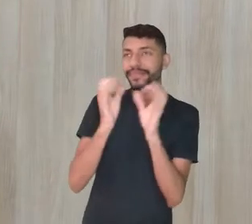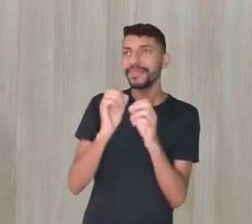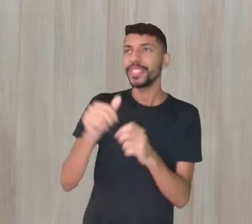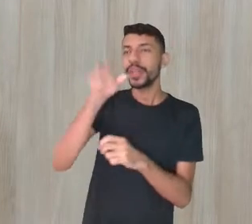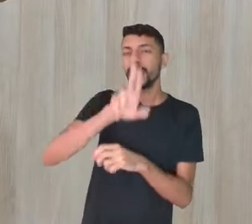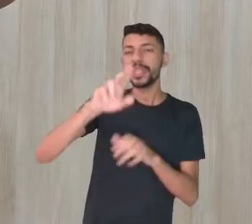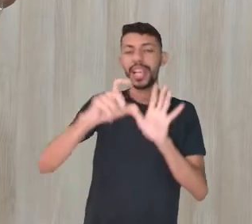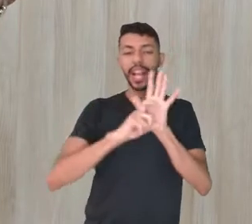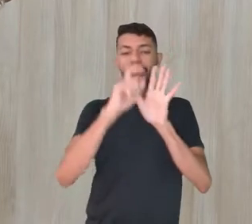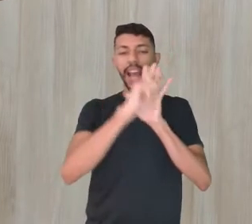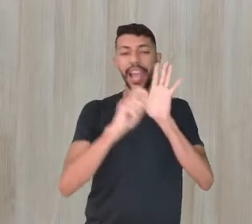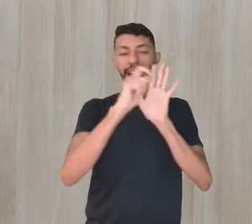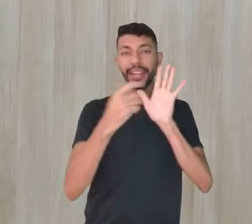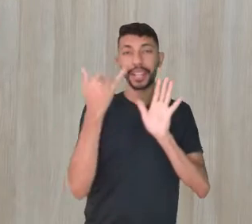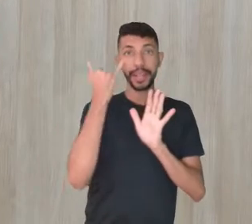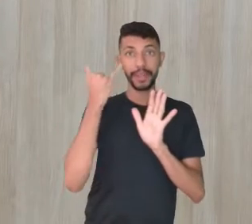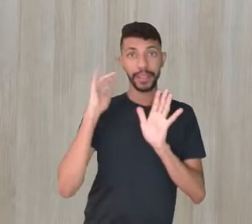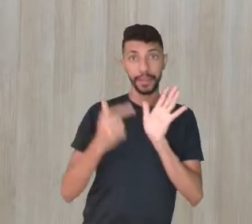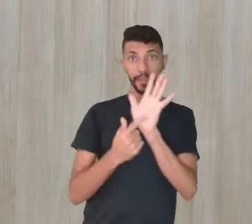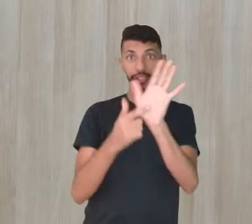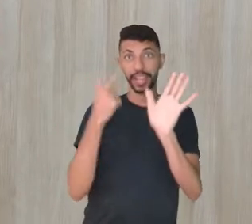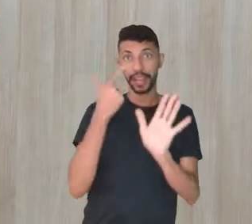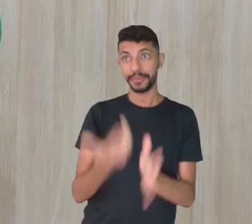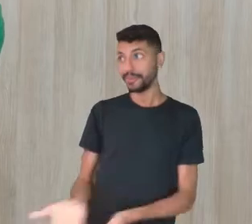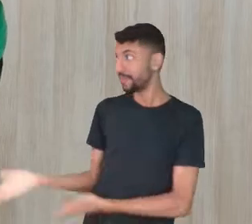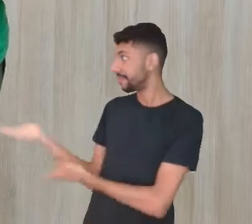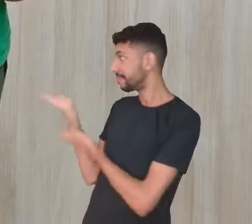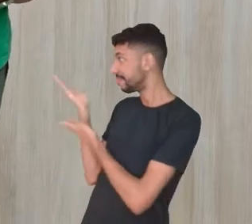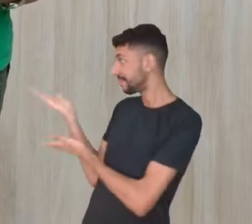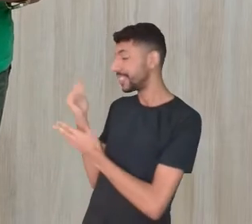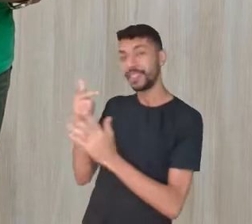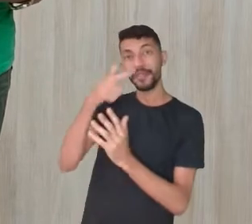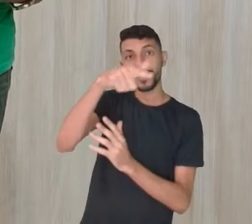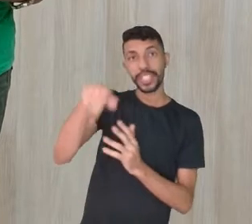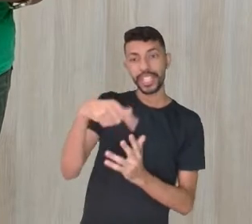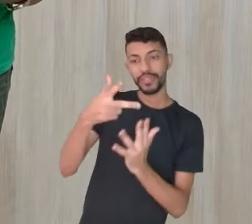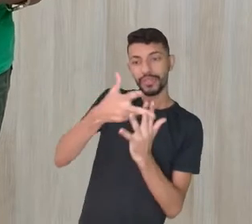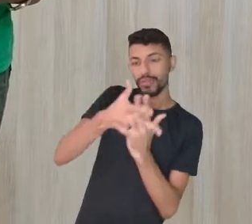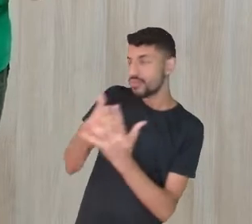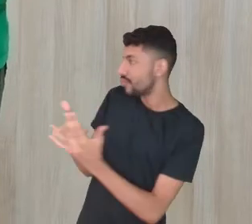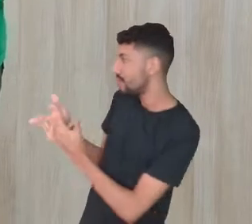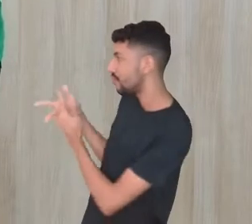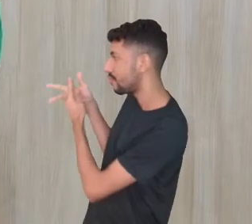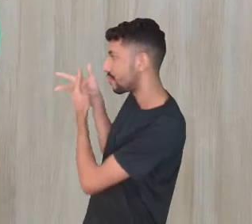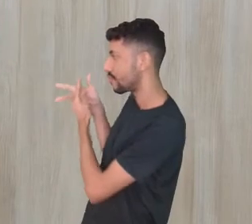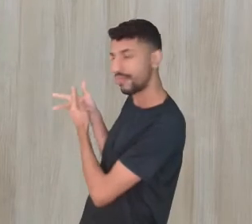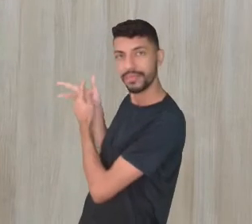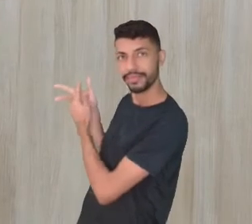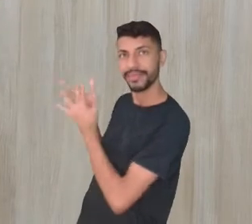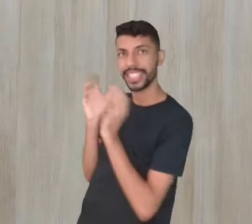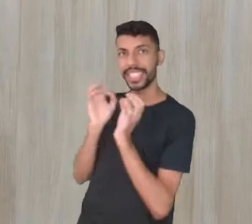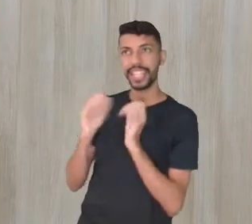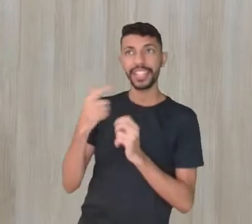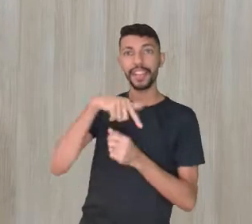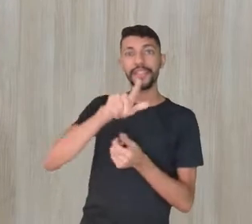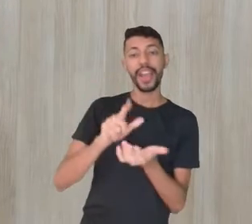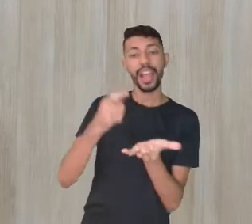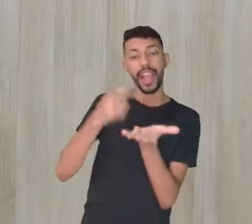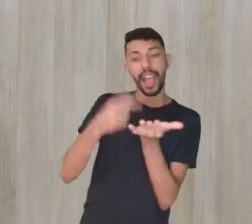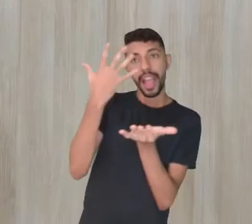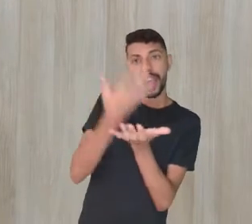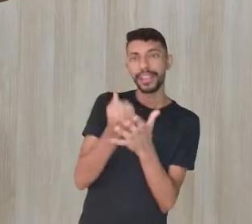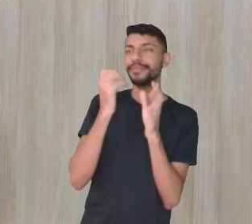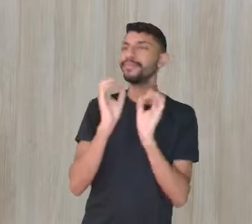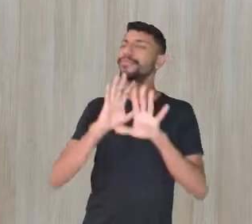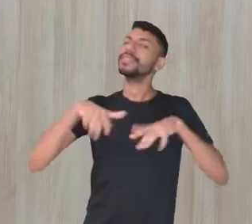aí desse QR Code que Billy vai colocar para a gente. Vocês vão apontar a câmera do celular de vocês e vão aí baixar. Para isso